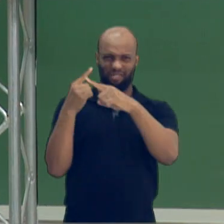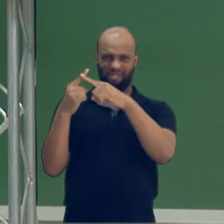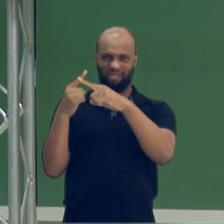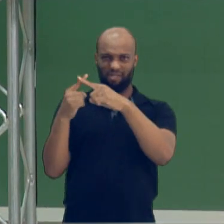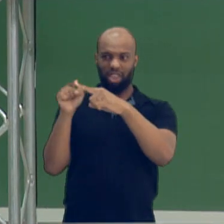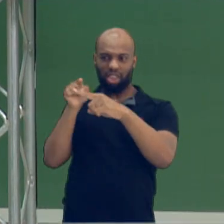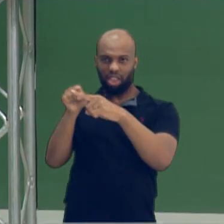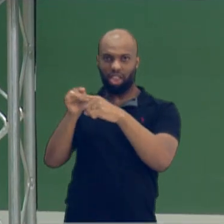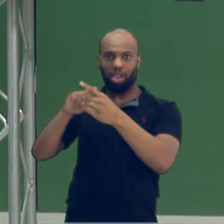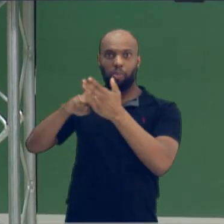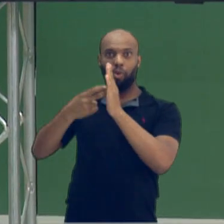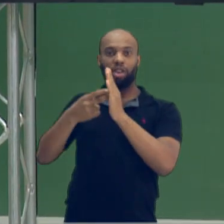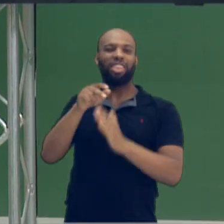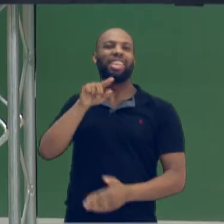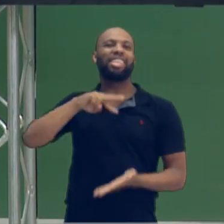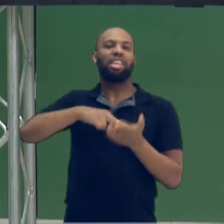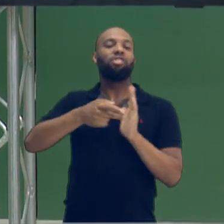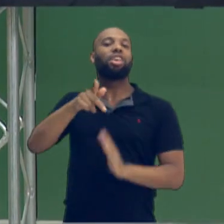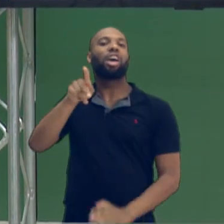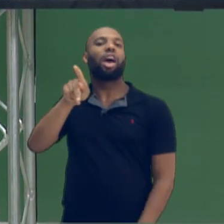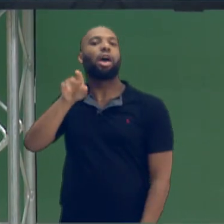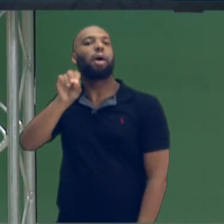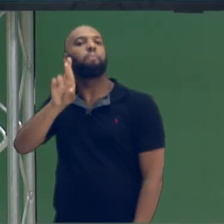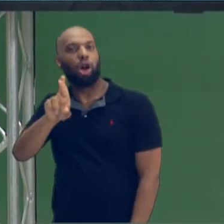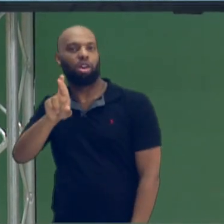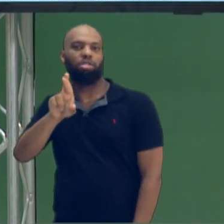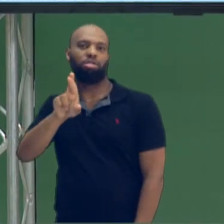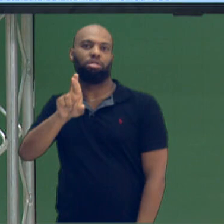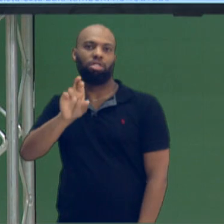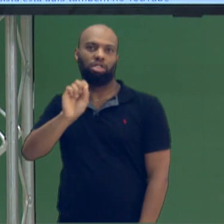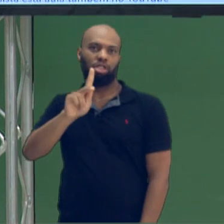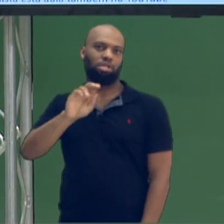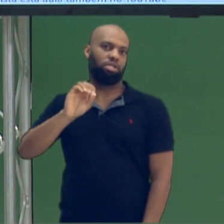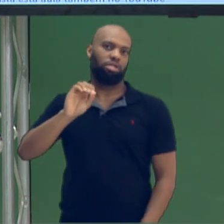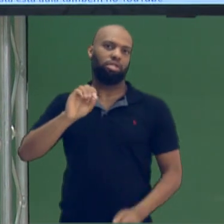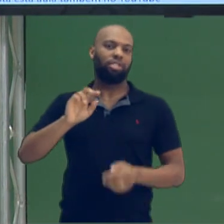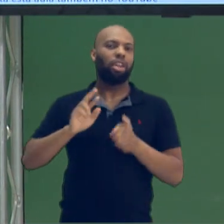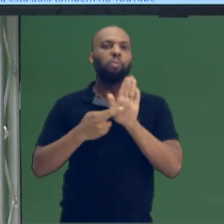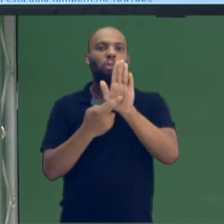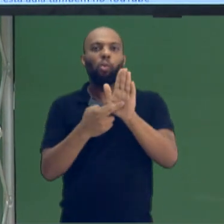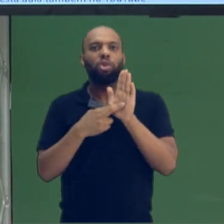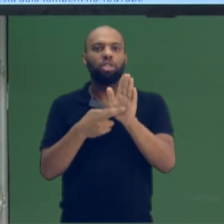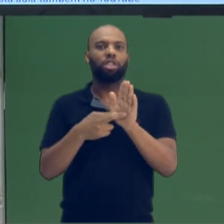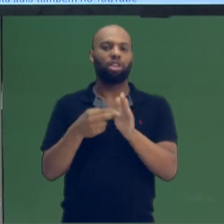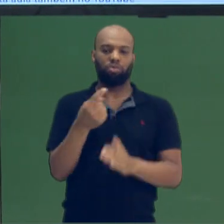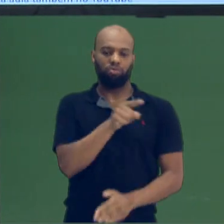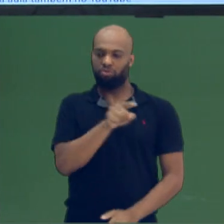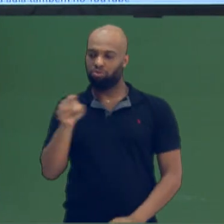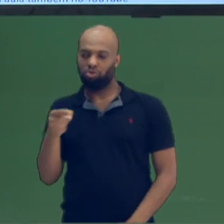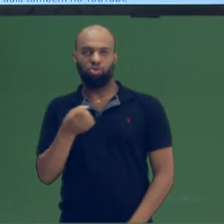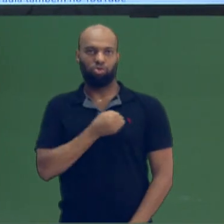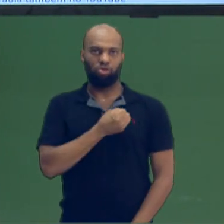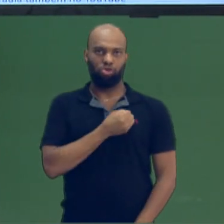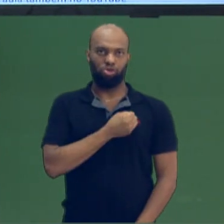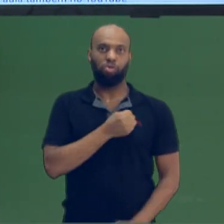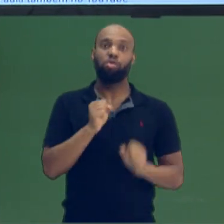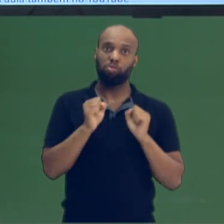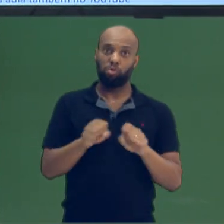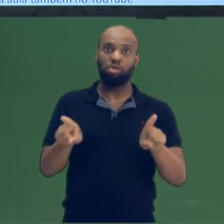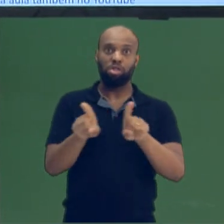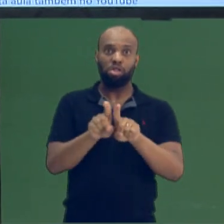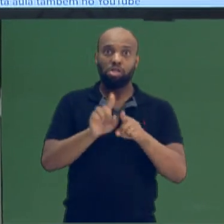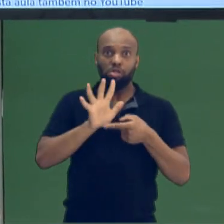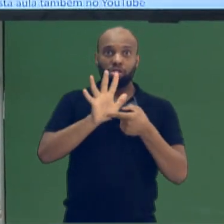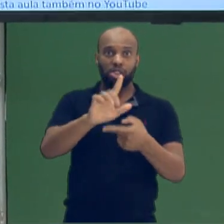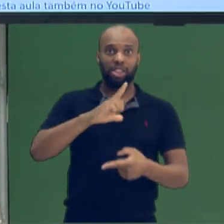aqui vai sempre indicar o por 2, né? O por 3, tá? Tá se referenciando aos dois números. Então, aqui a gente pode afirmar para